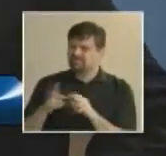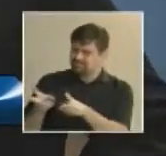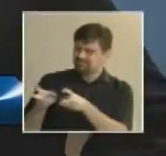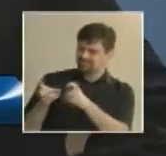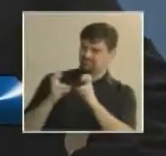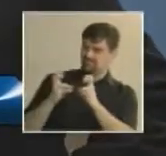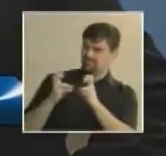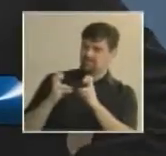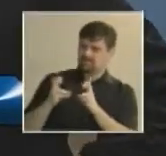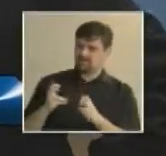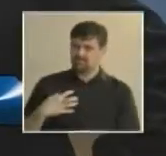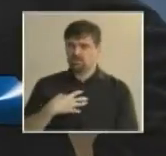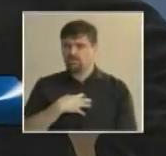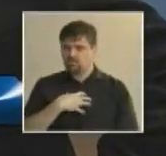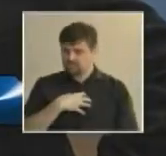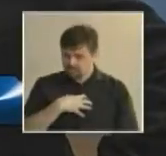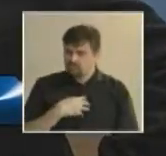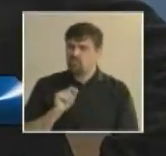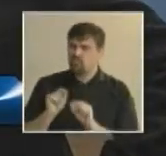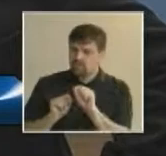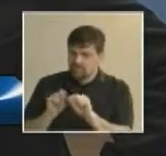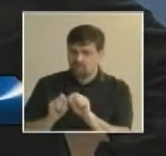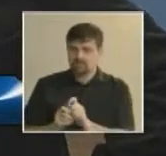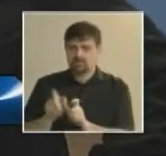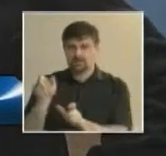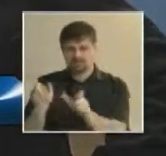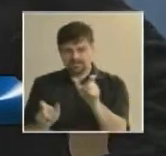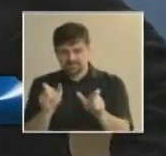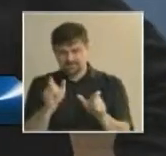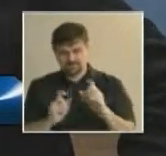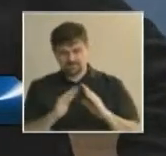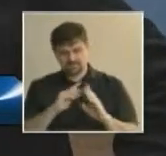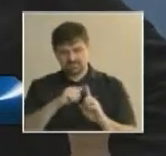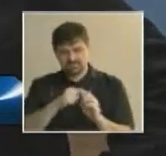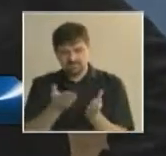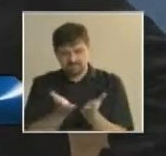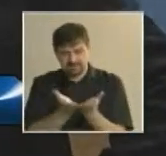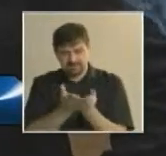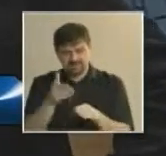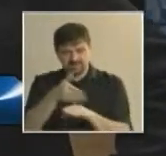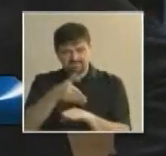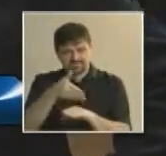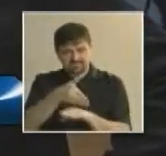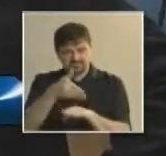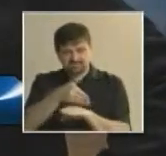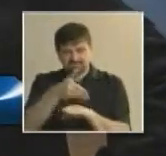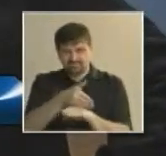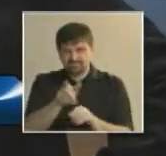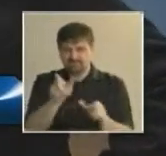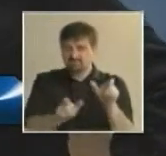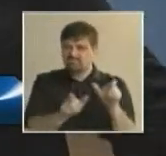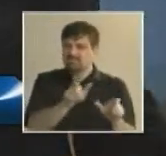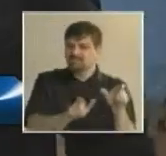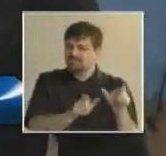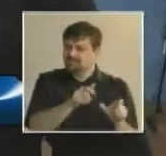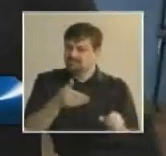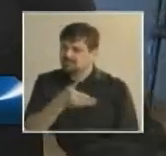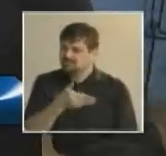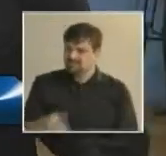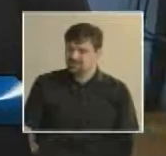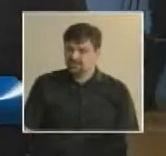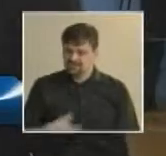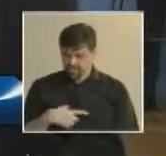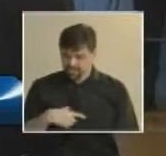dá é a que as pessoas que estão dentro das igrejas são pessoas facilmente